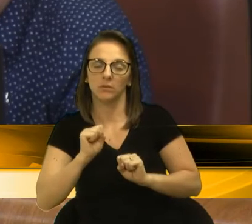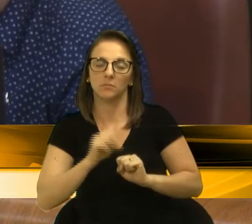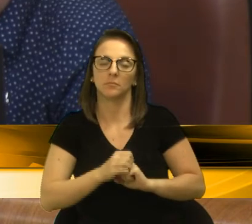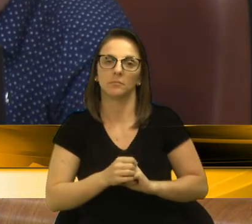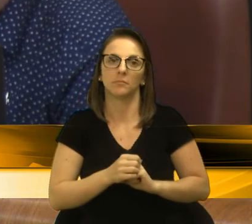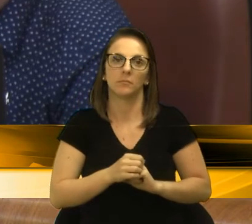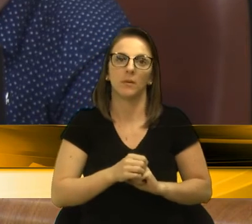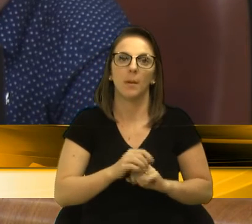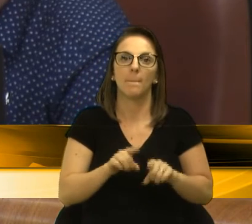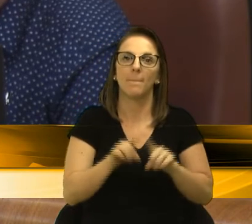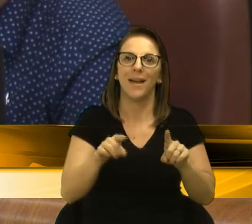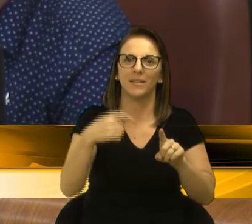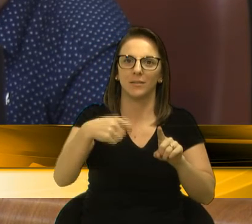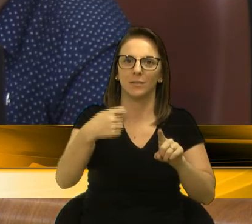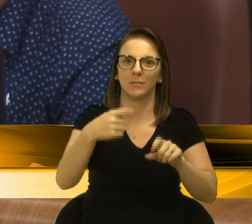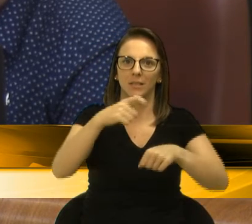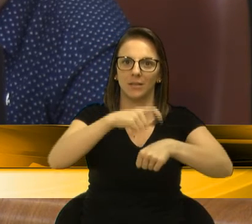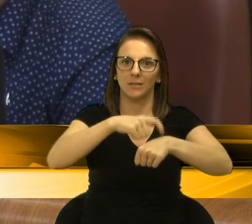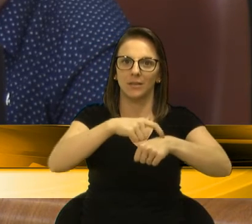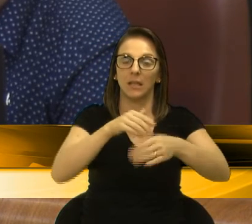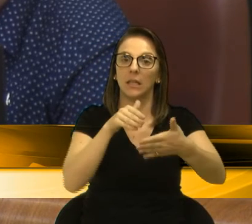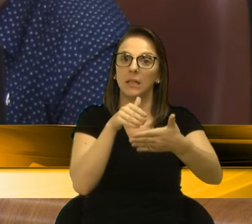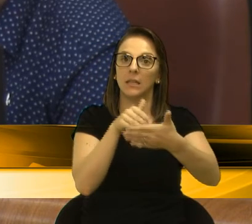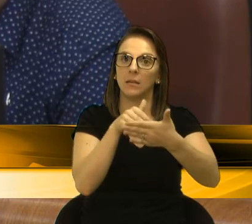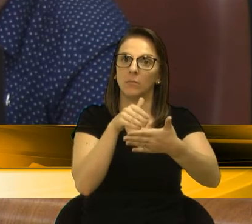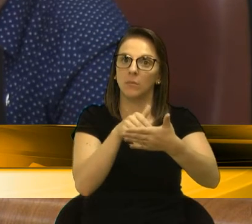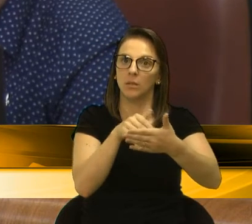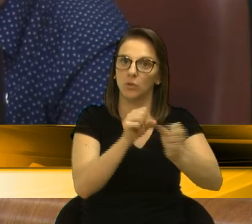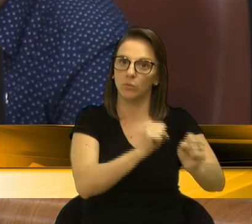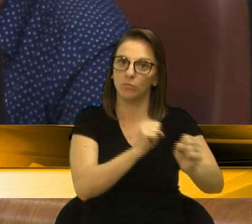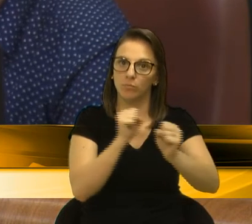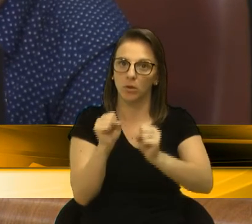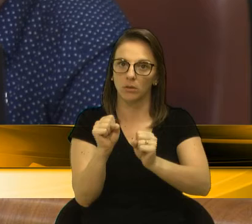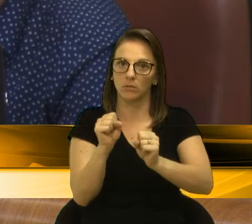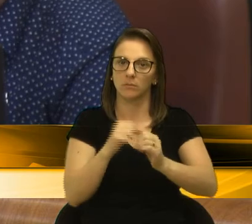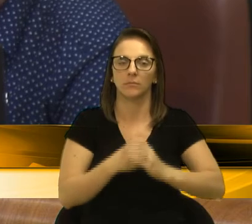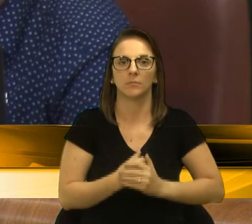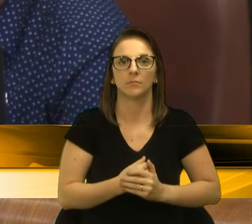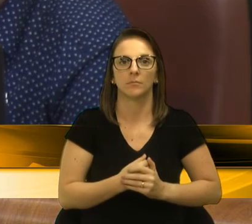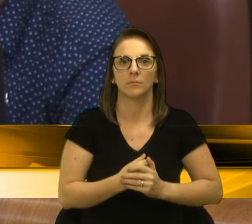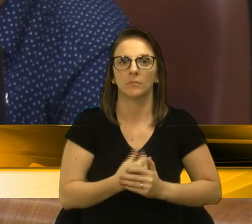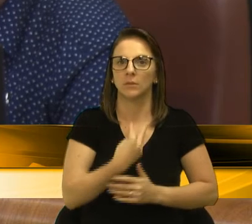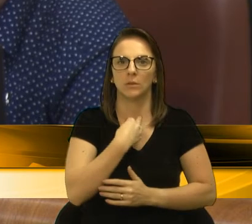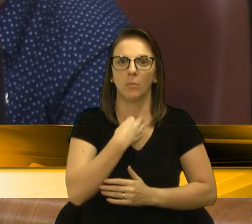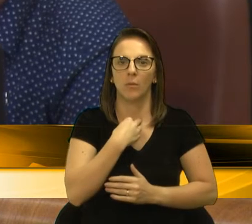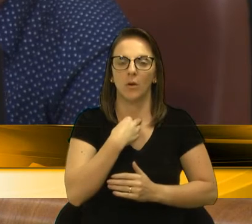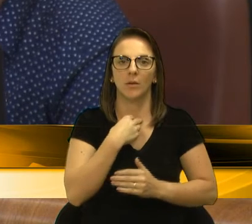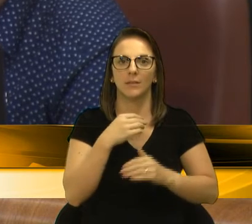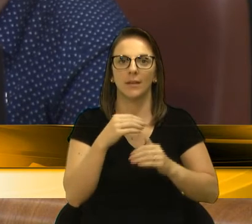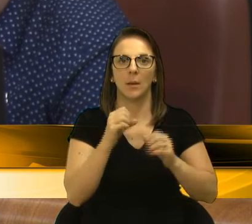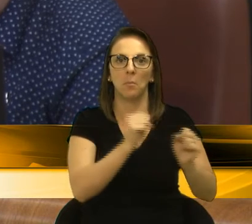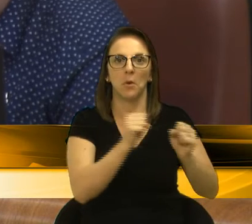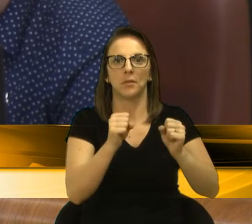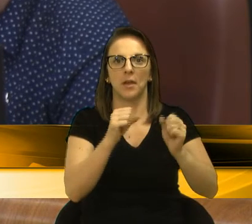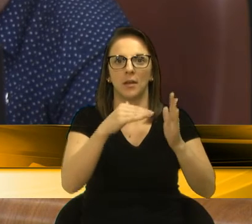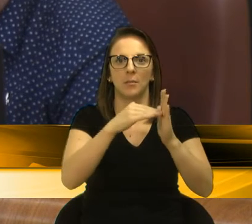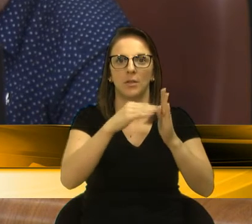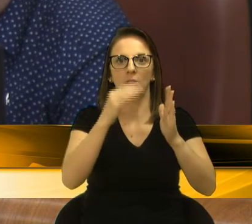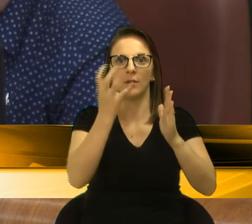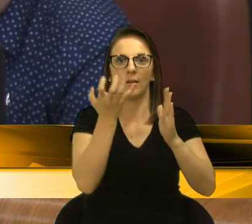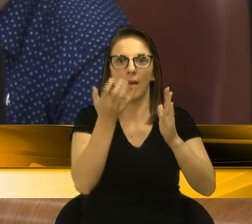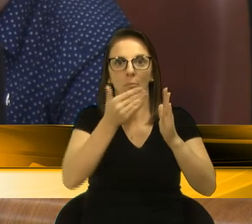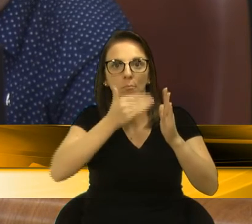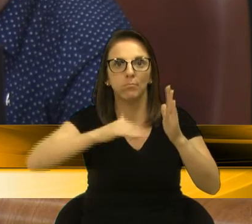fazê-lo dentro dos limites do seu poder discriminário, sem exorbitâncias ou paixões que a conduzem